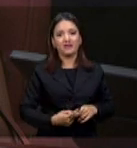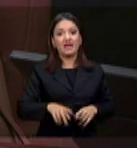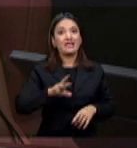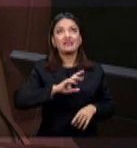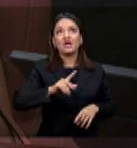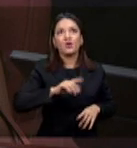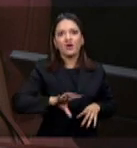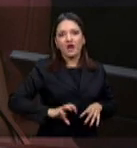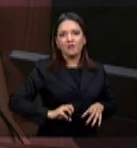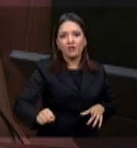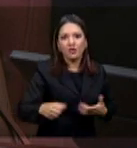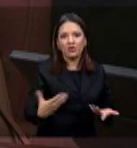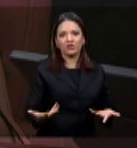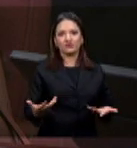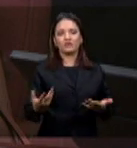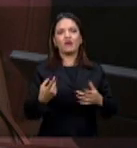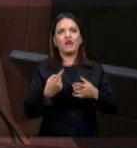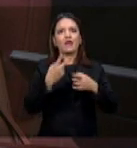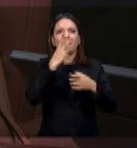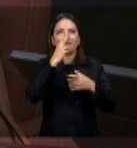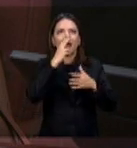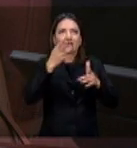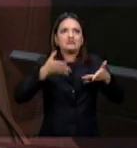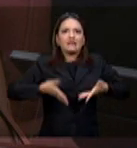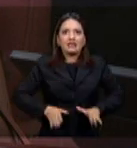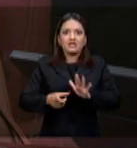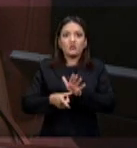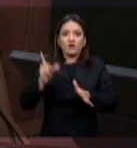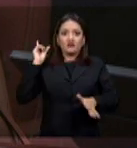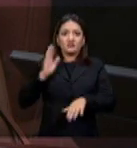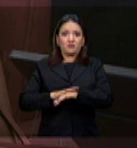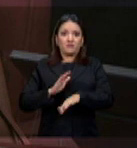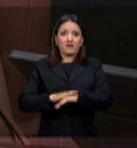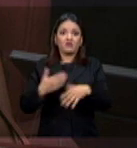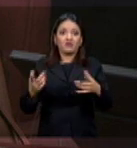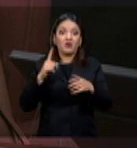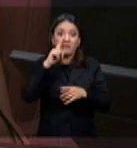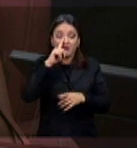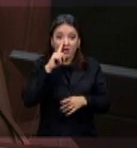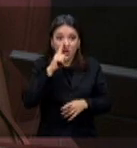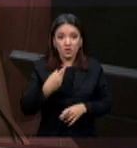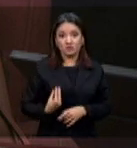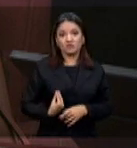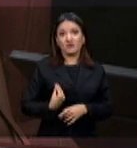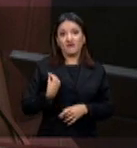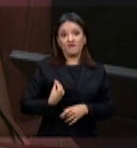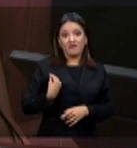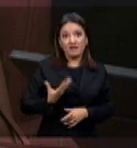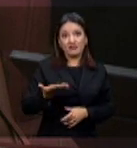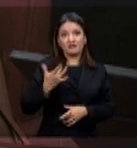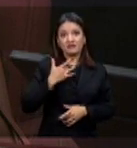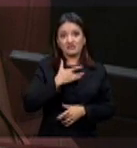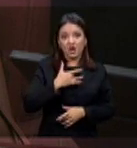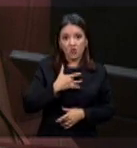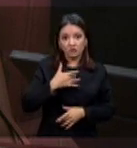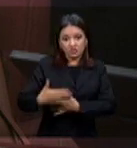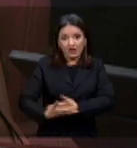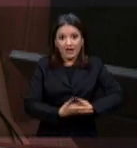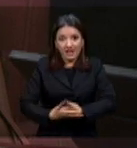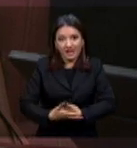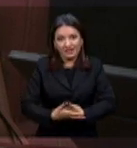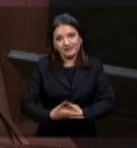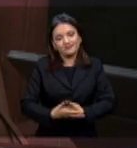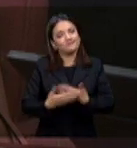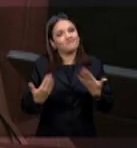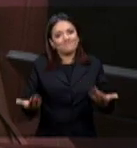parto adiantado, parto, enfim, induzido, e que põe em risco a vida e a saúde, a integridade daquela criança que já é